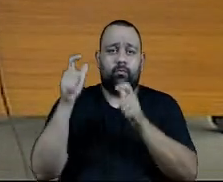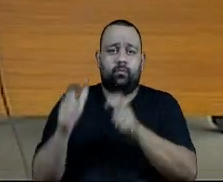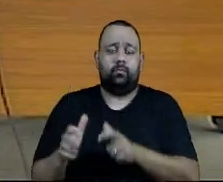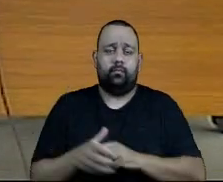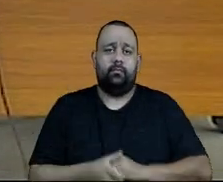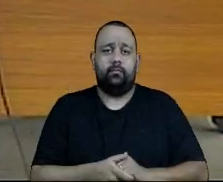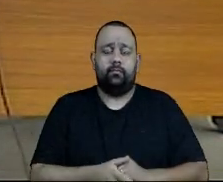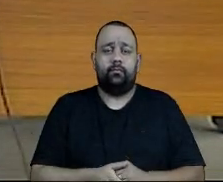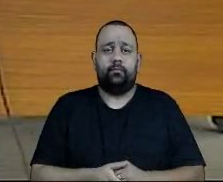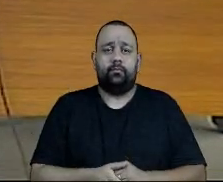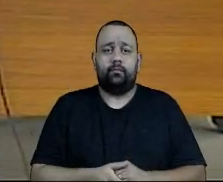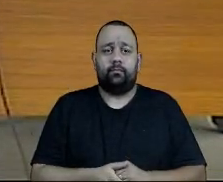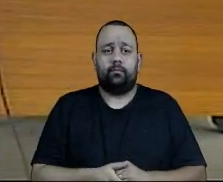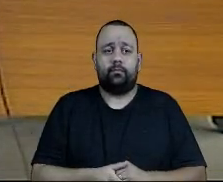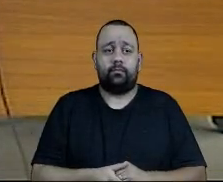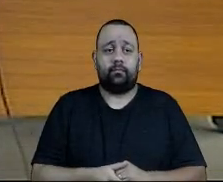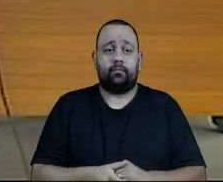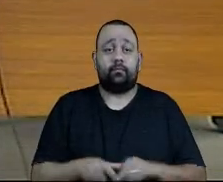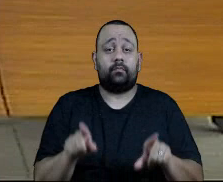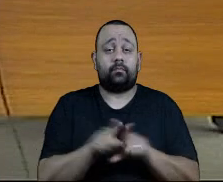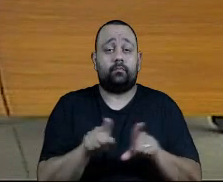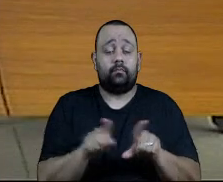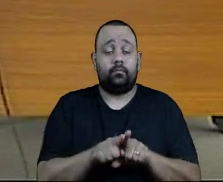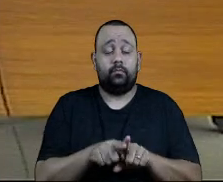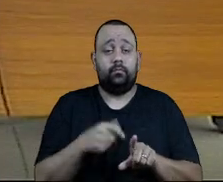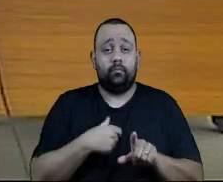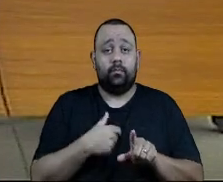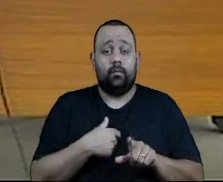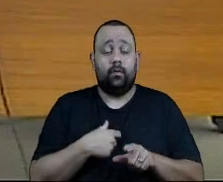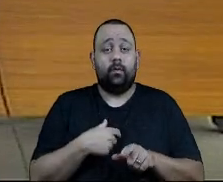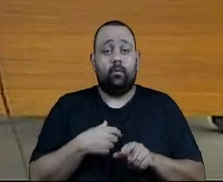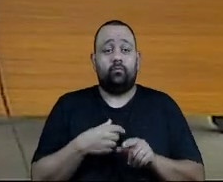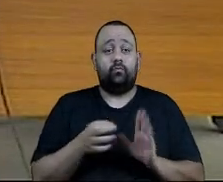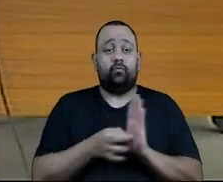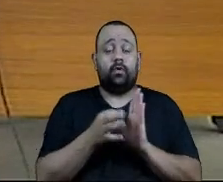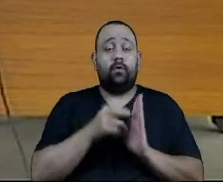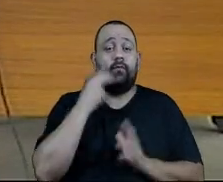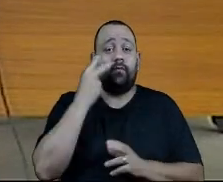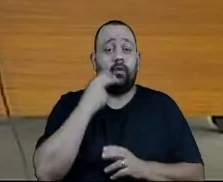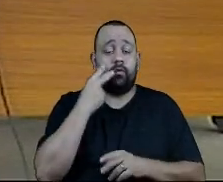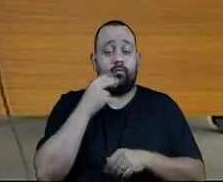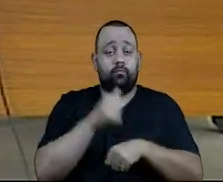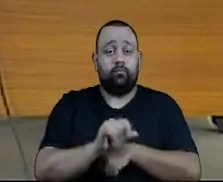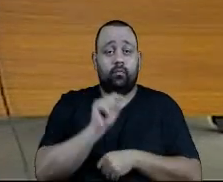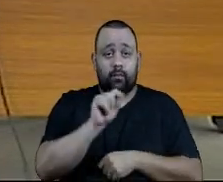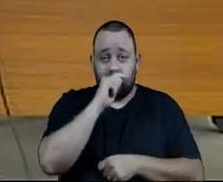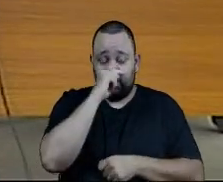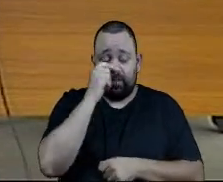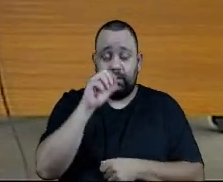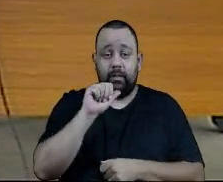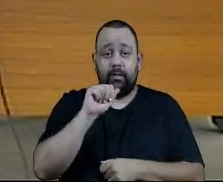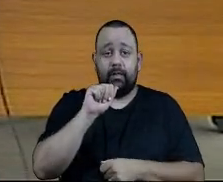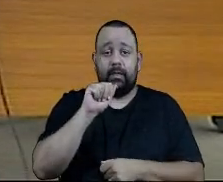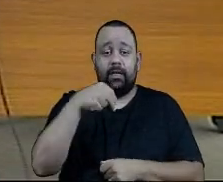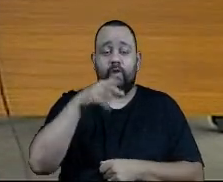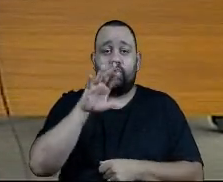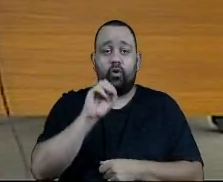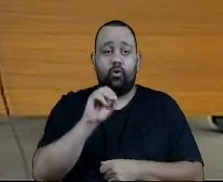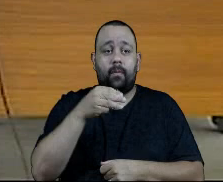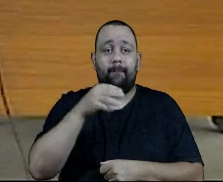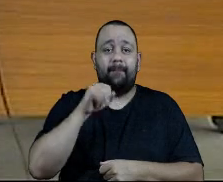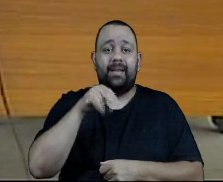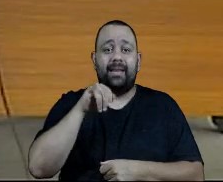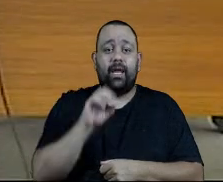assumidos anteriormente. Quero também justificar as ausências dos vereadores,